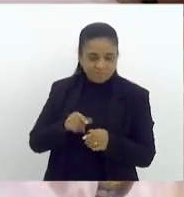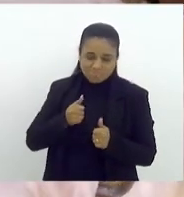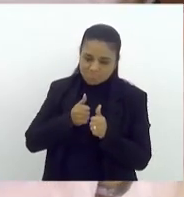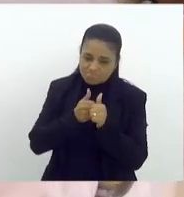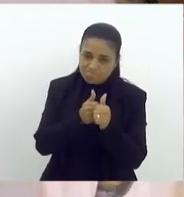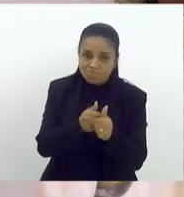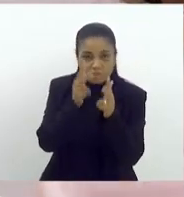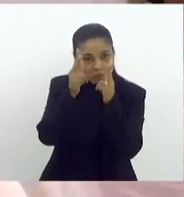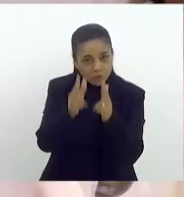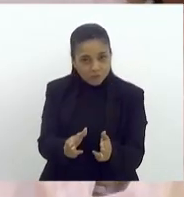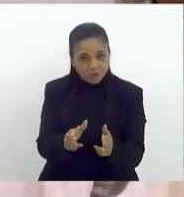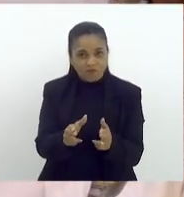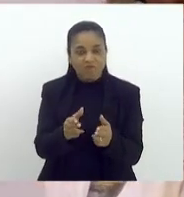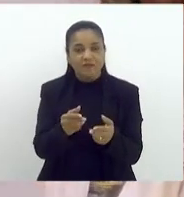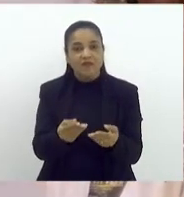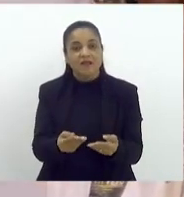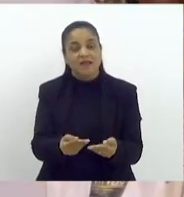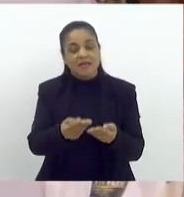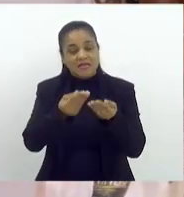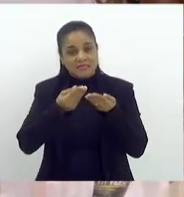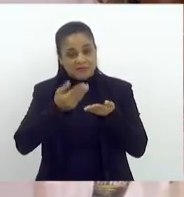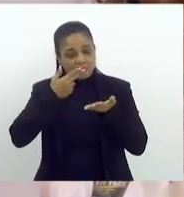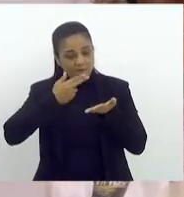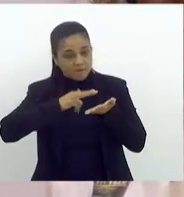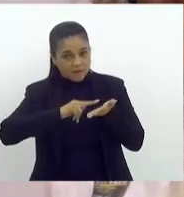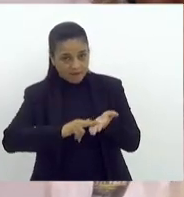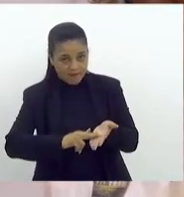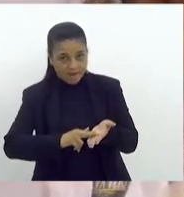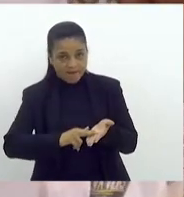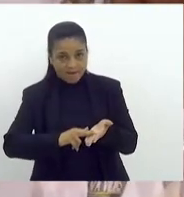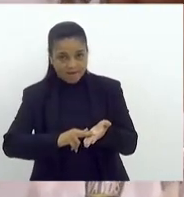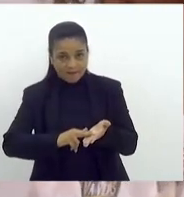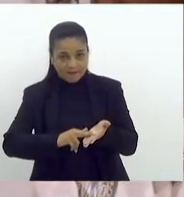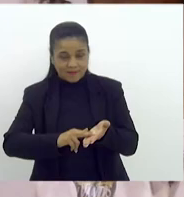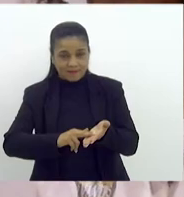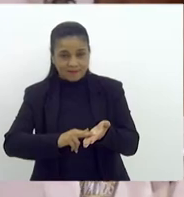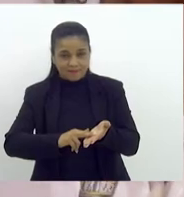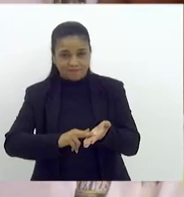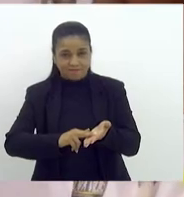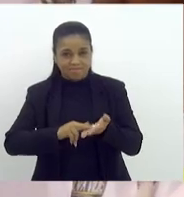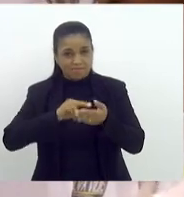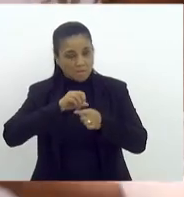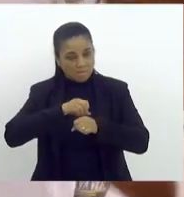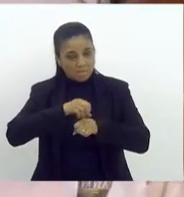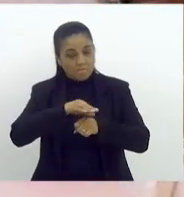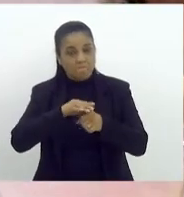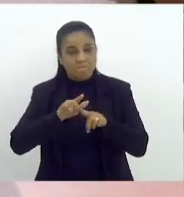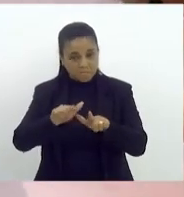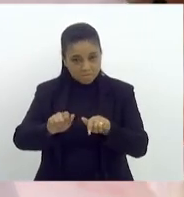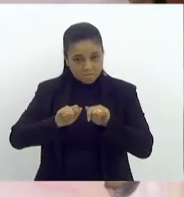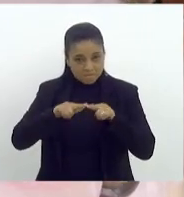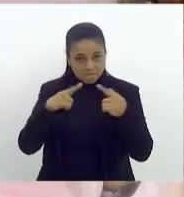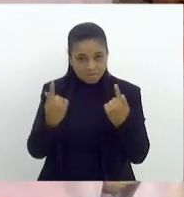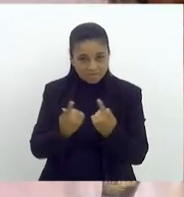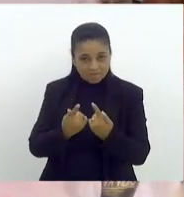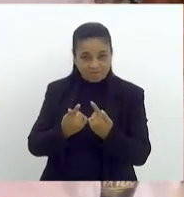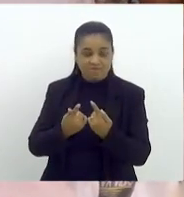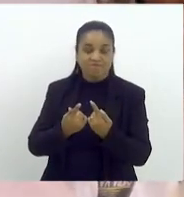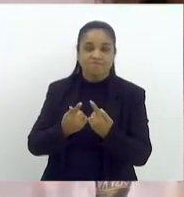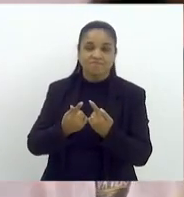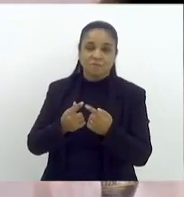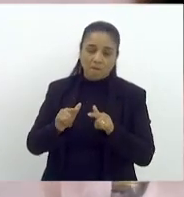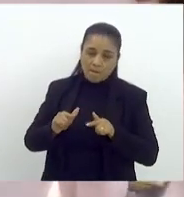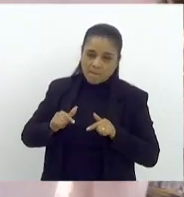caminho receba como uma carta de intenções que as ações na frente parlamentar se desdobrem